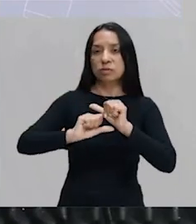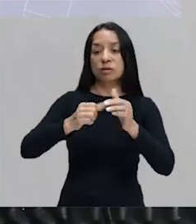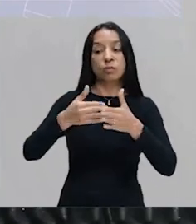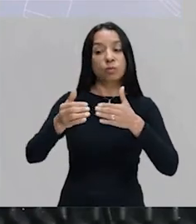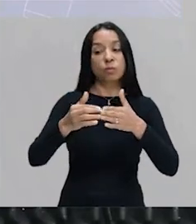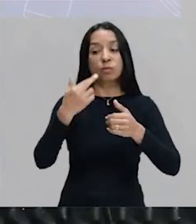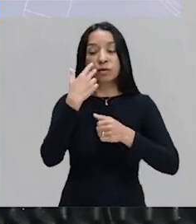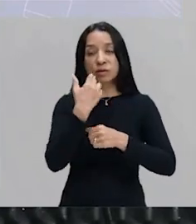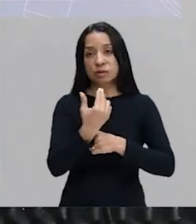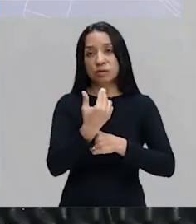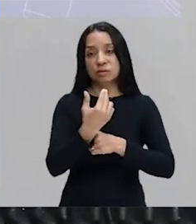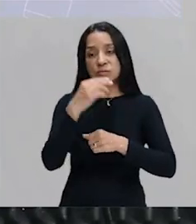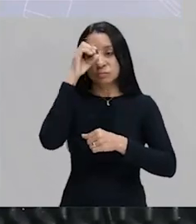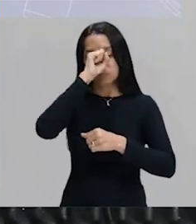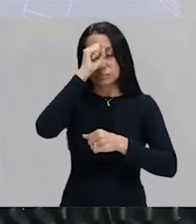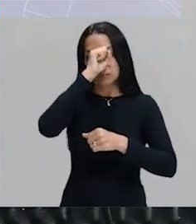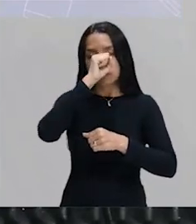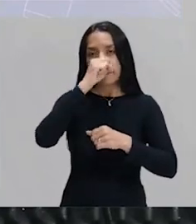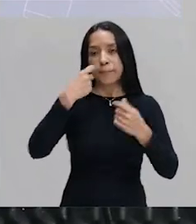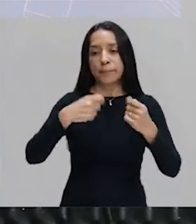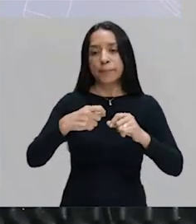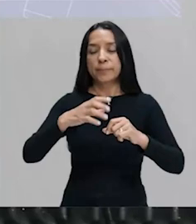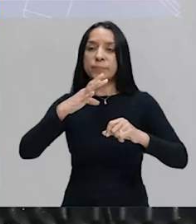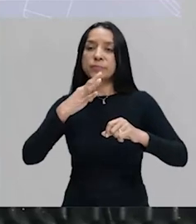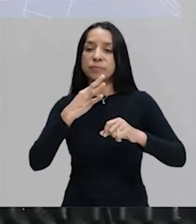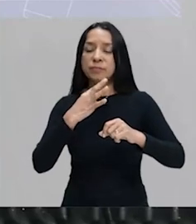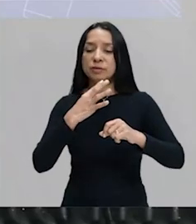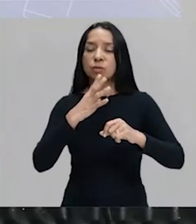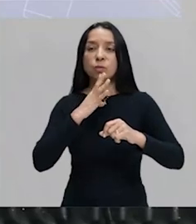aprender. Eu preciso ter conhecimento